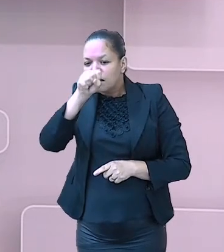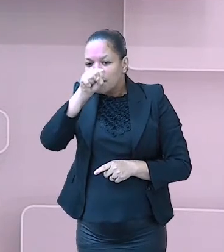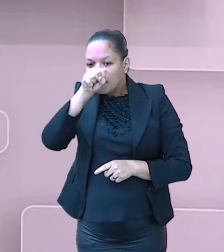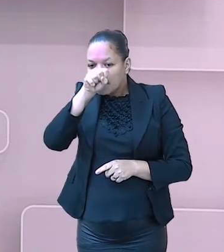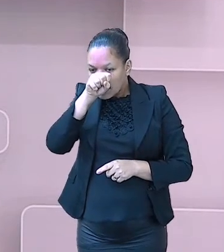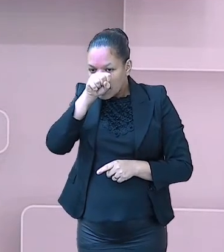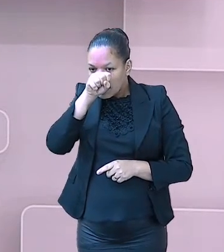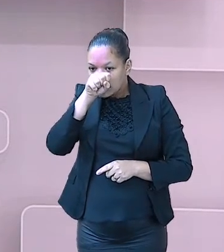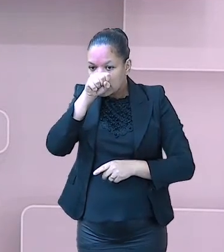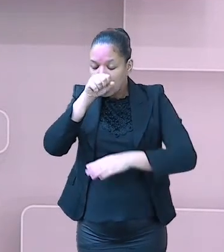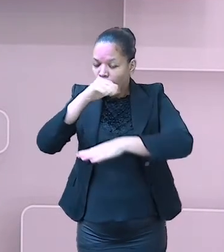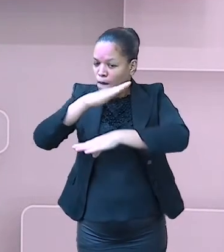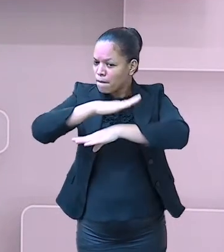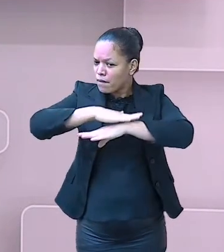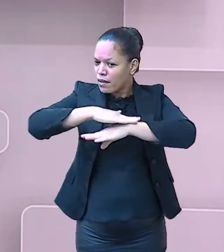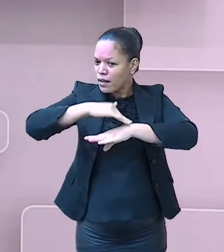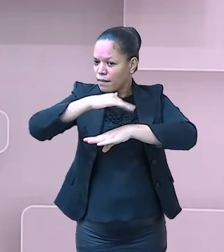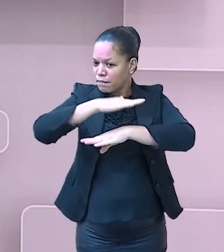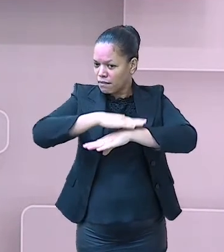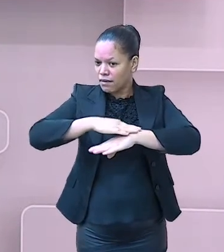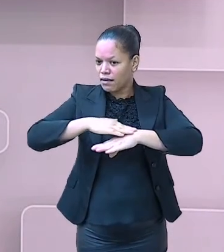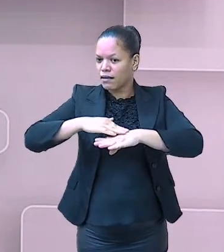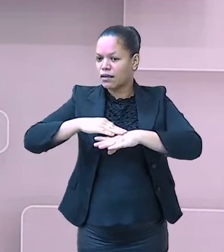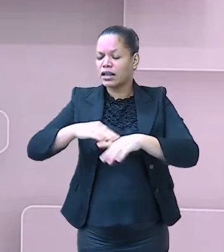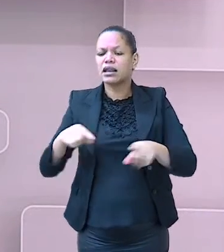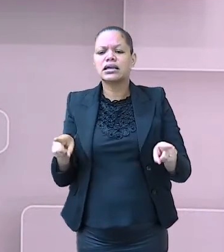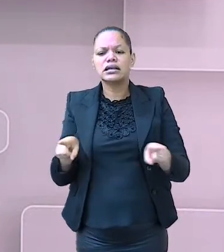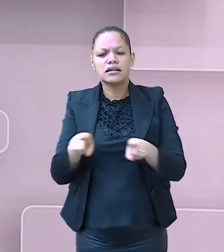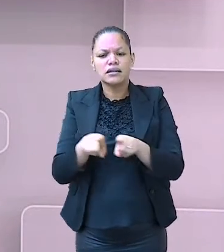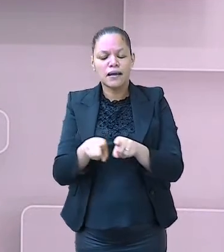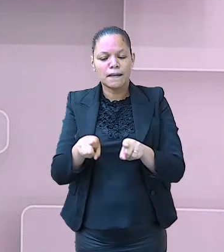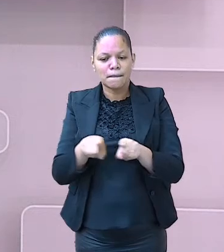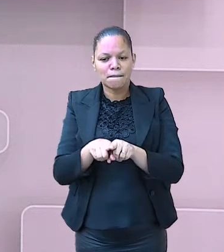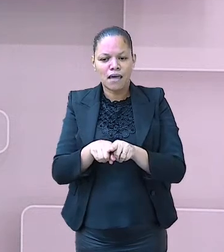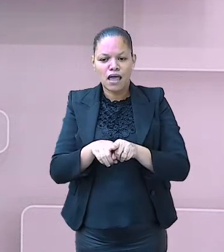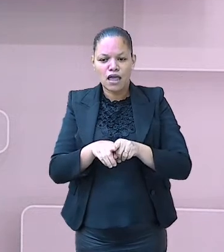e também pelos pulmões, nessa fase adulta.